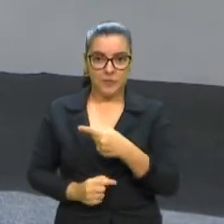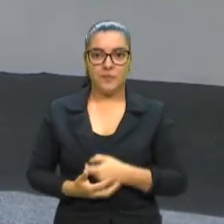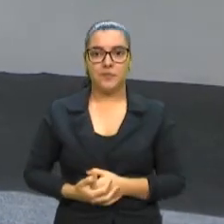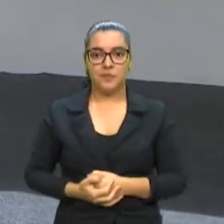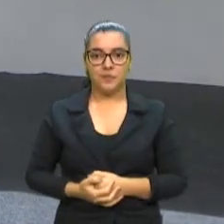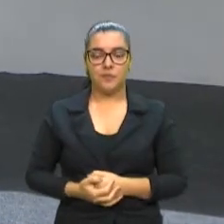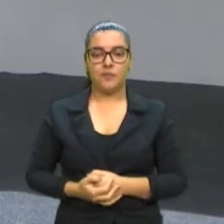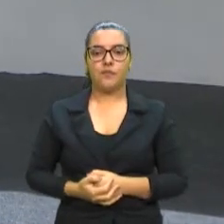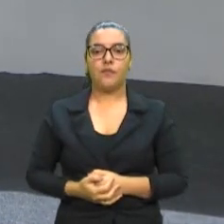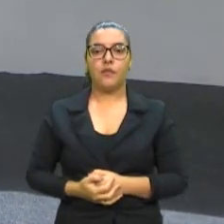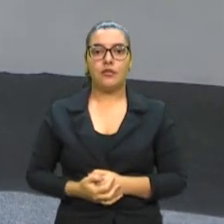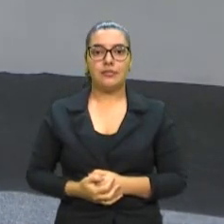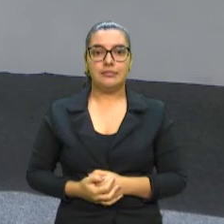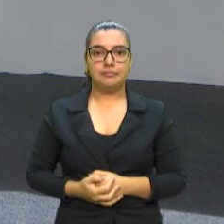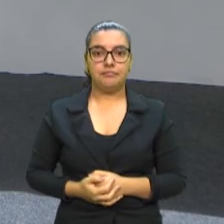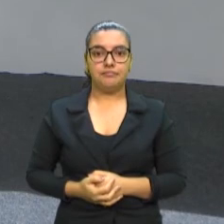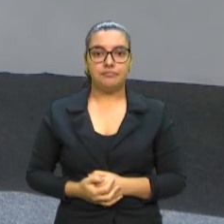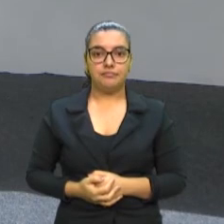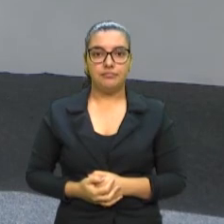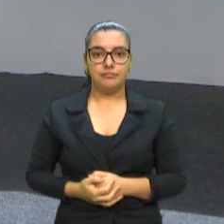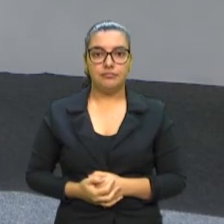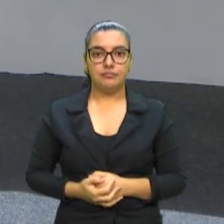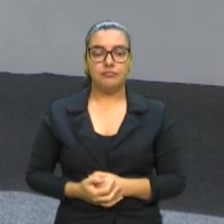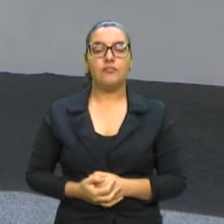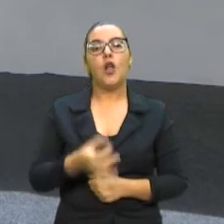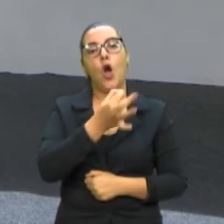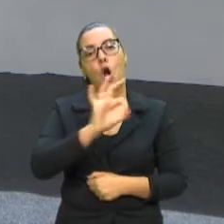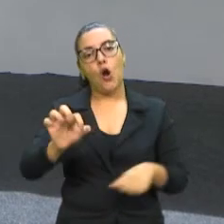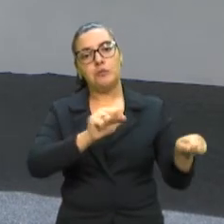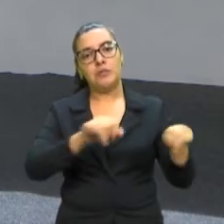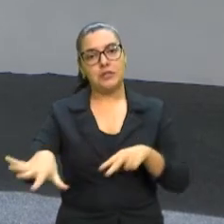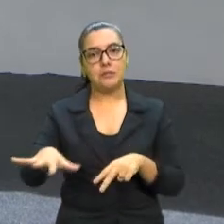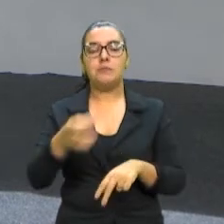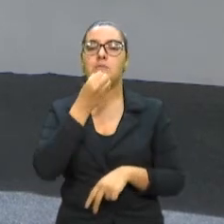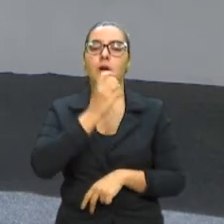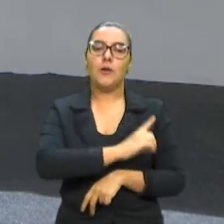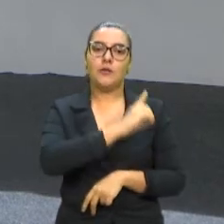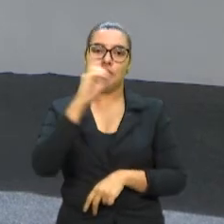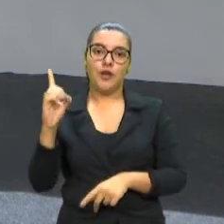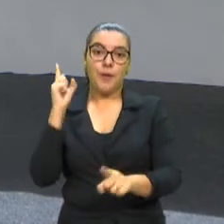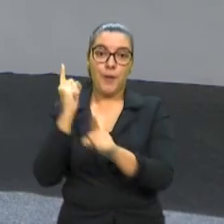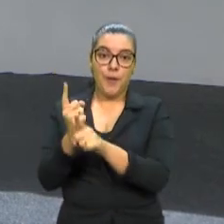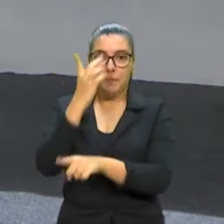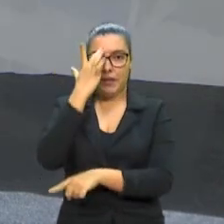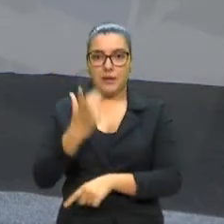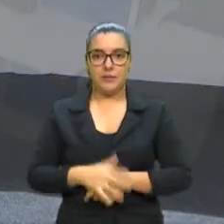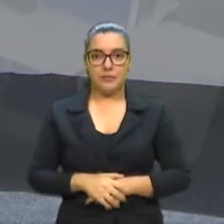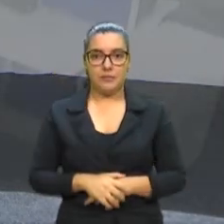youtube.com/TV Assembleia Ceará. Uma ótima semana para você. Bom dia e até amanhã.